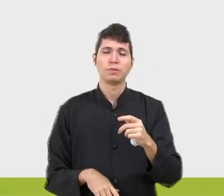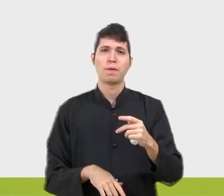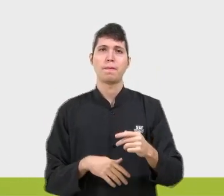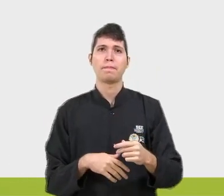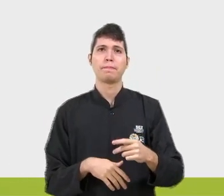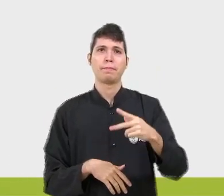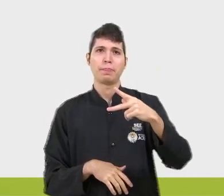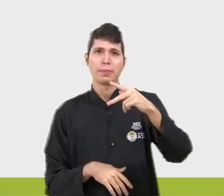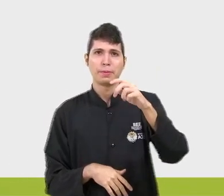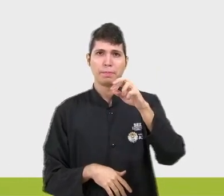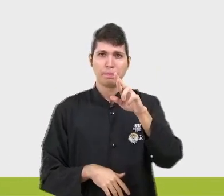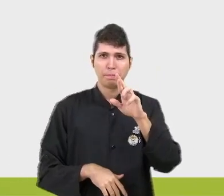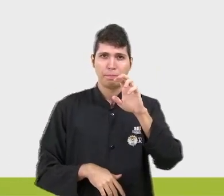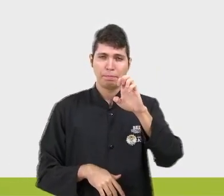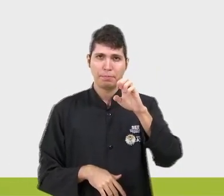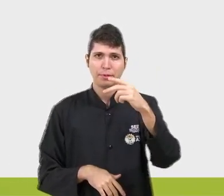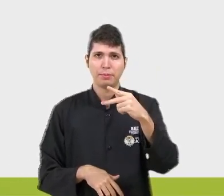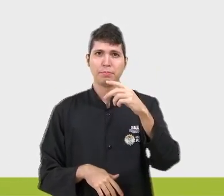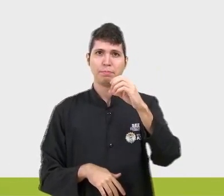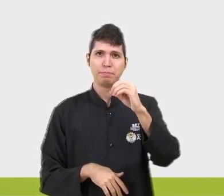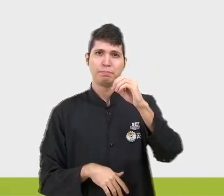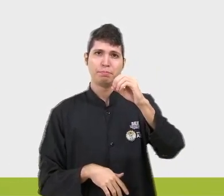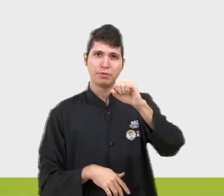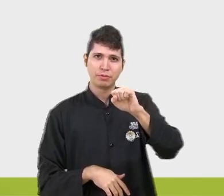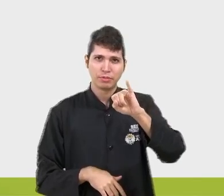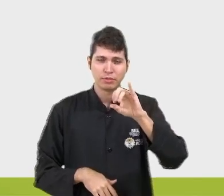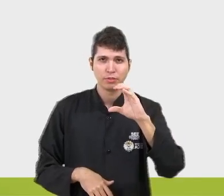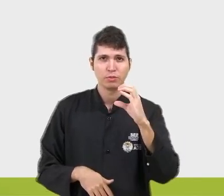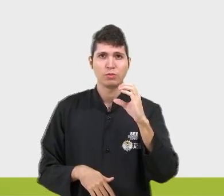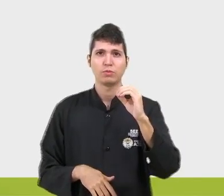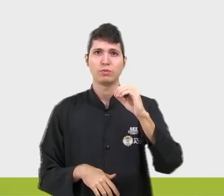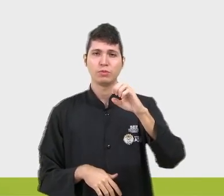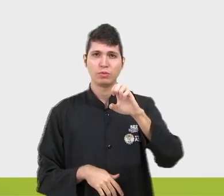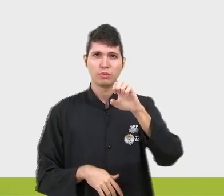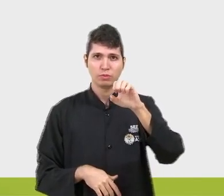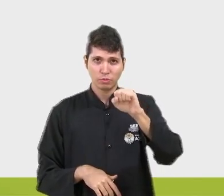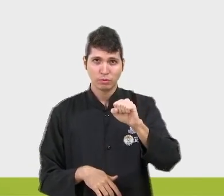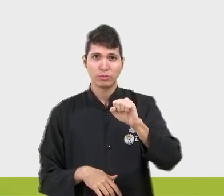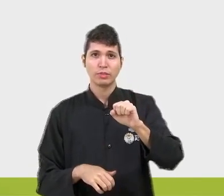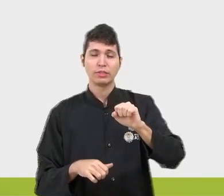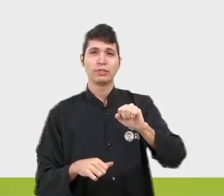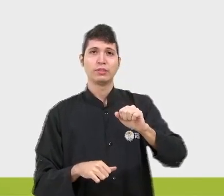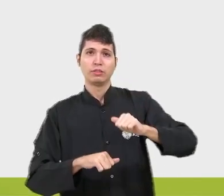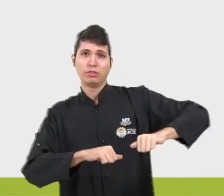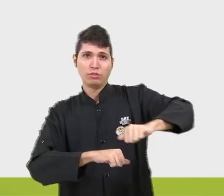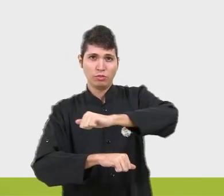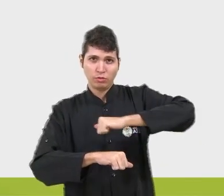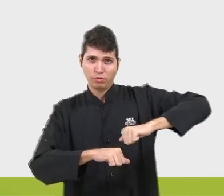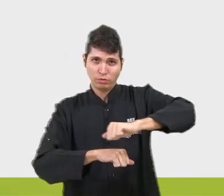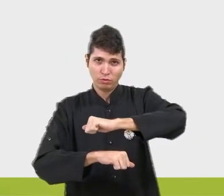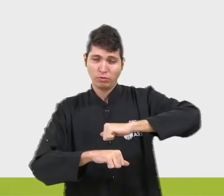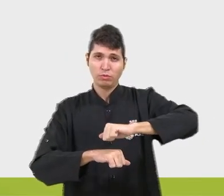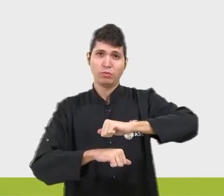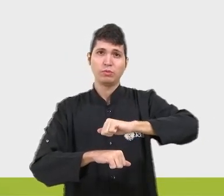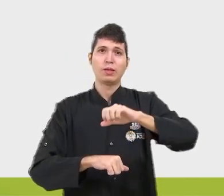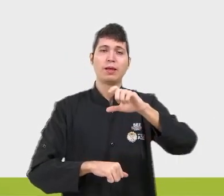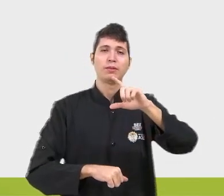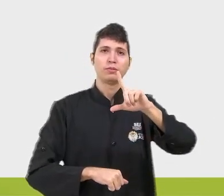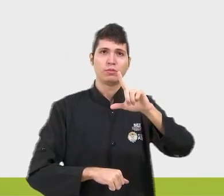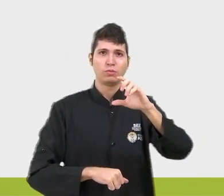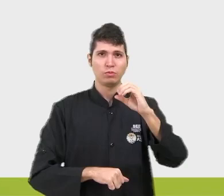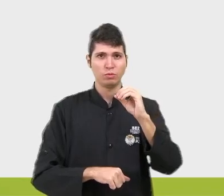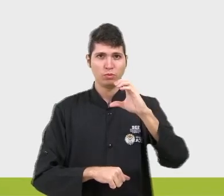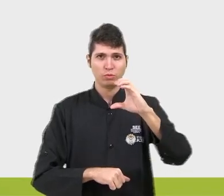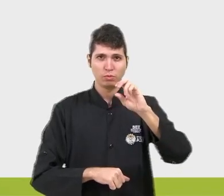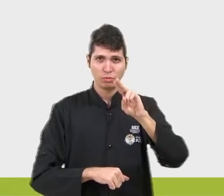preposições, das conjunções, advérbios, locuções adverbiais, que também são responsáveis pela coesão